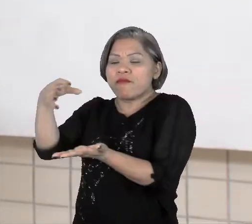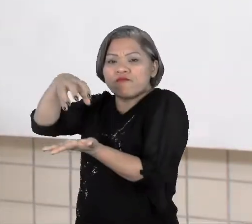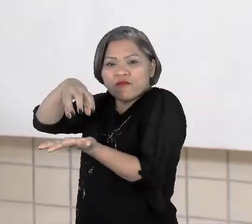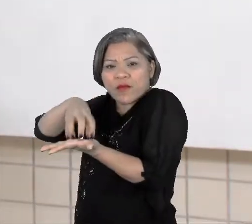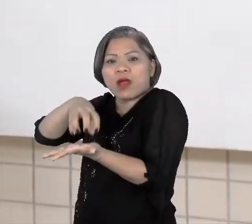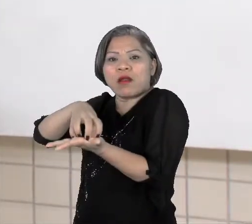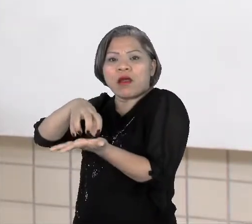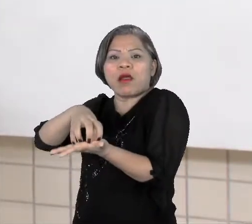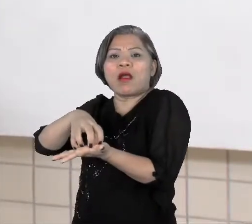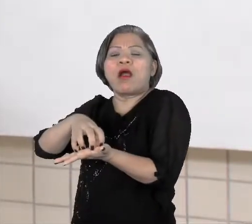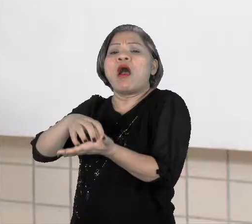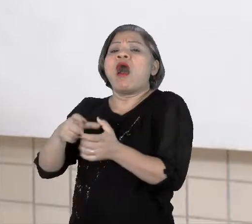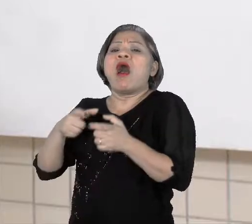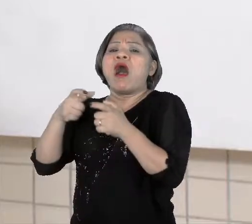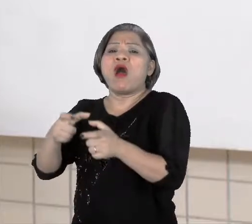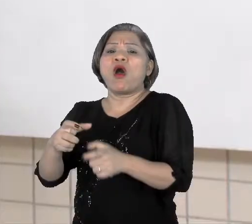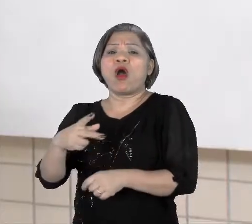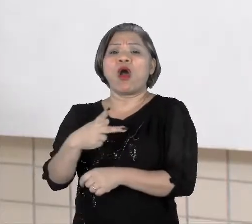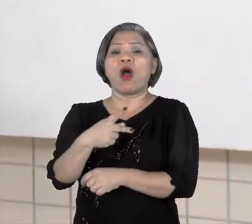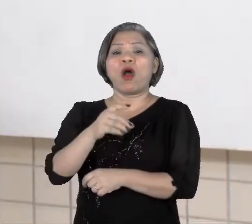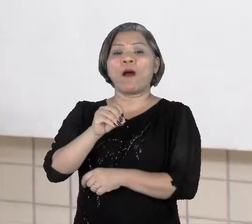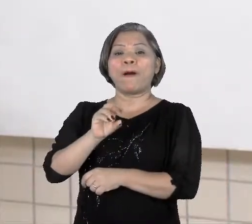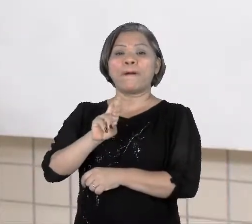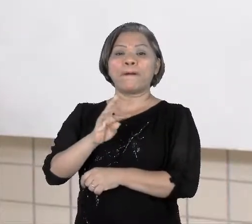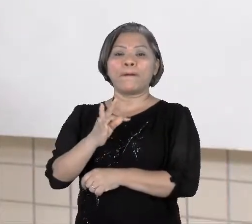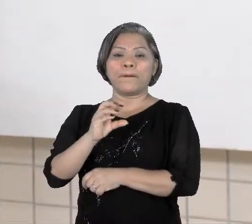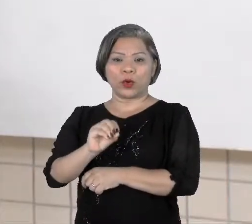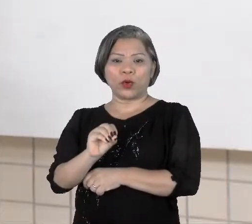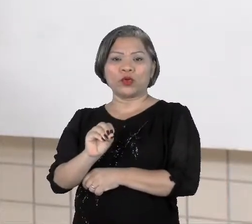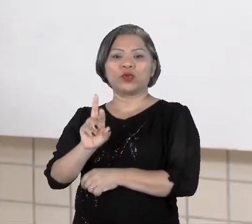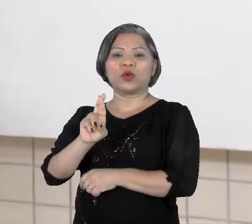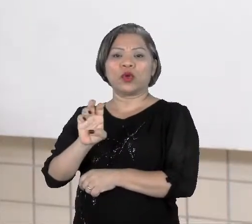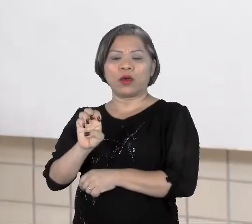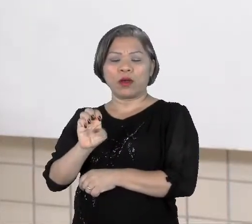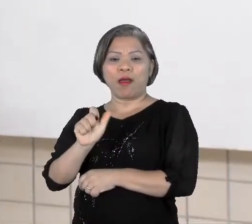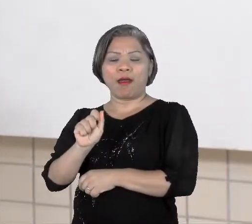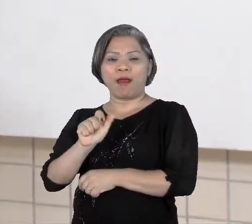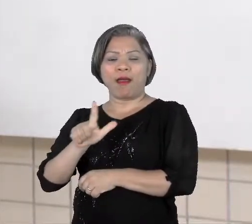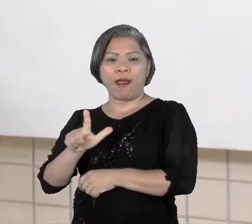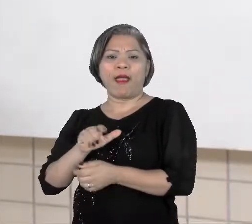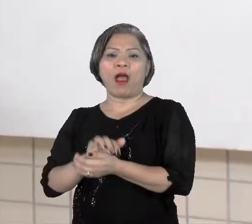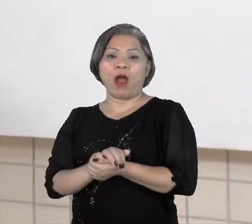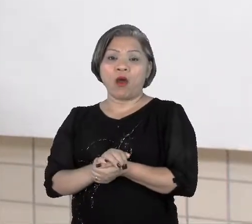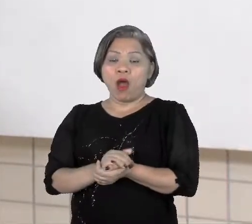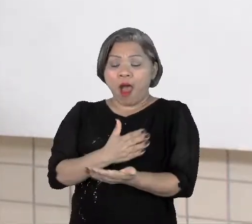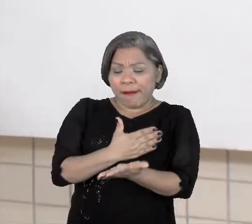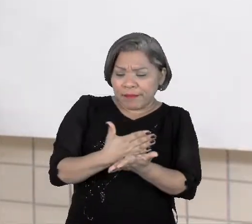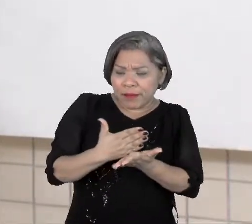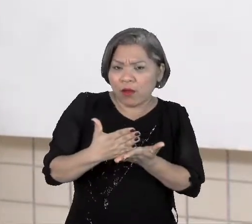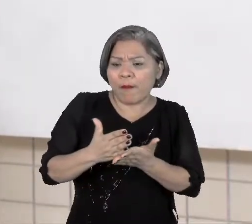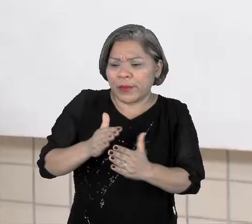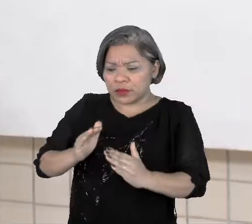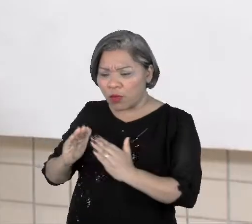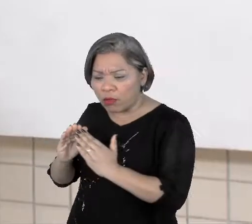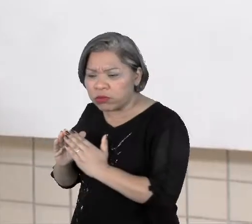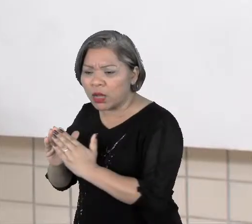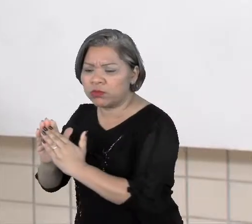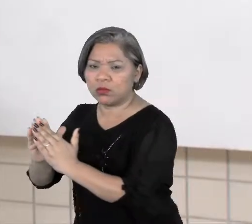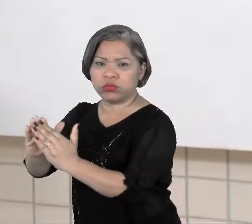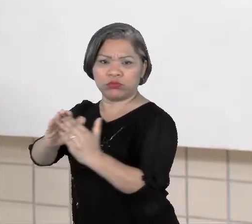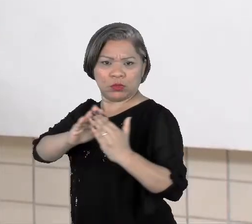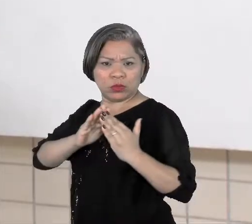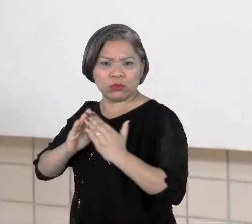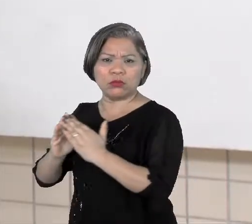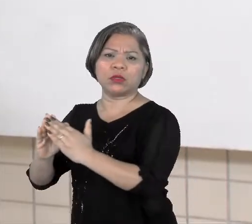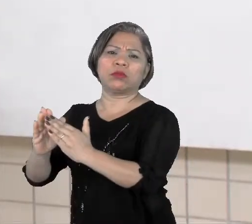em Porto Real. Partindo daí, há uma formação de um conglomerado de casas naquela